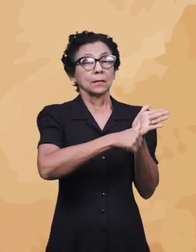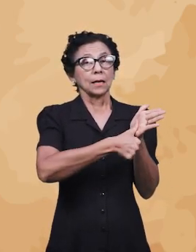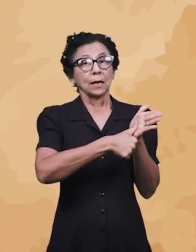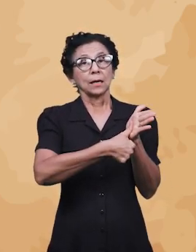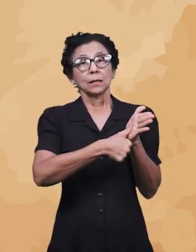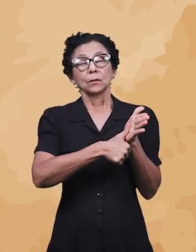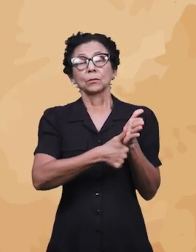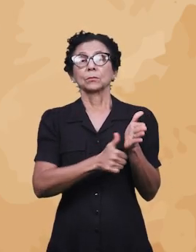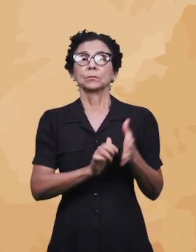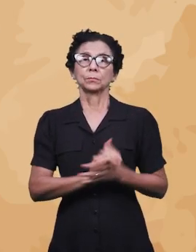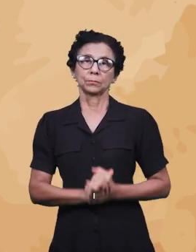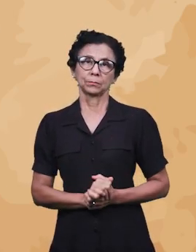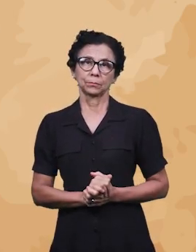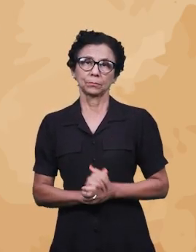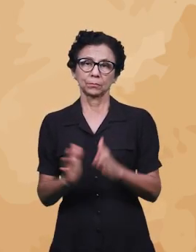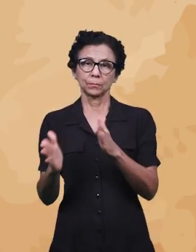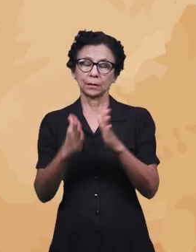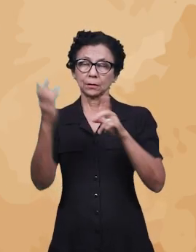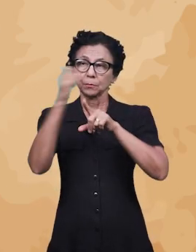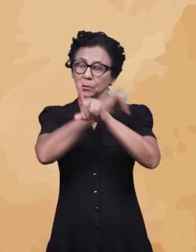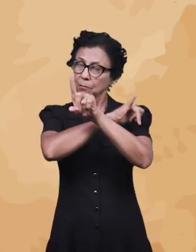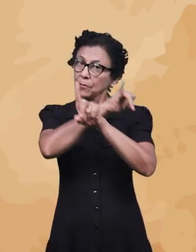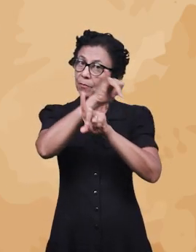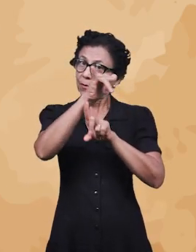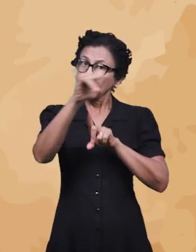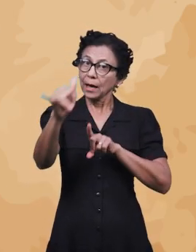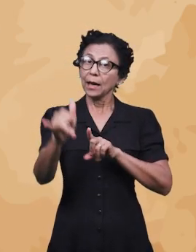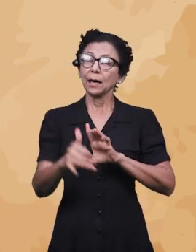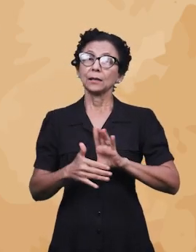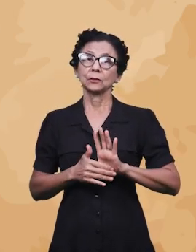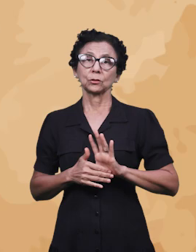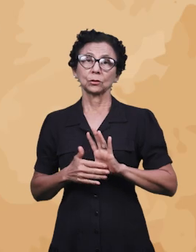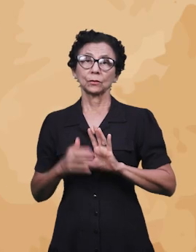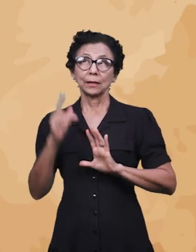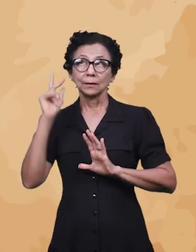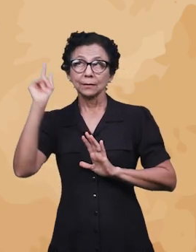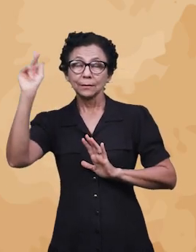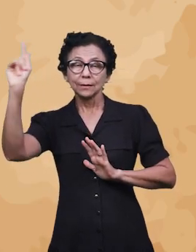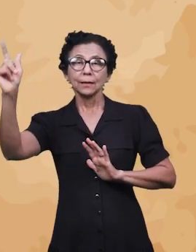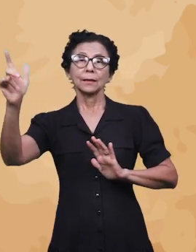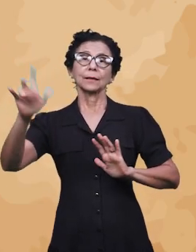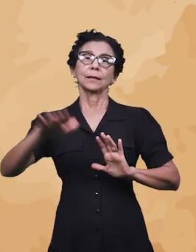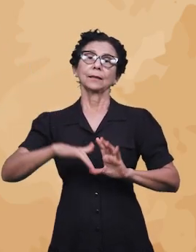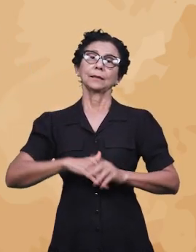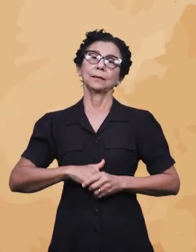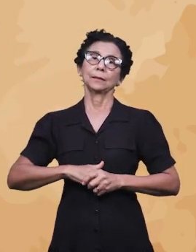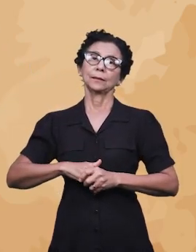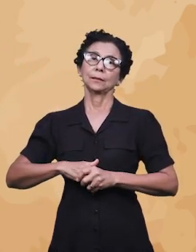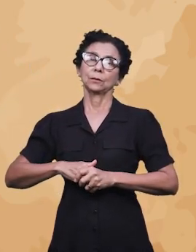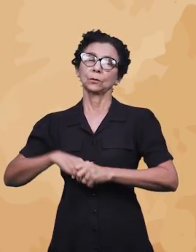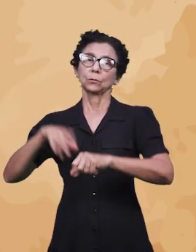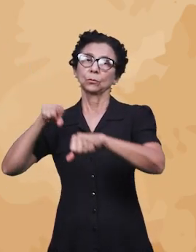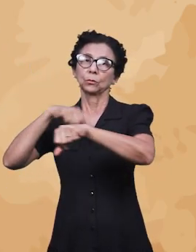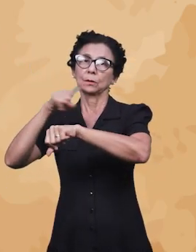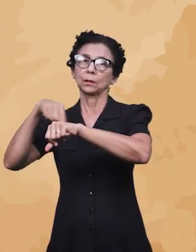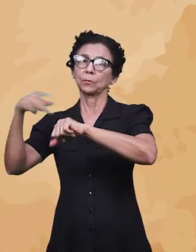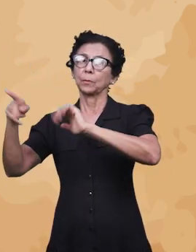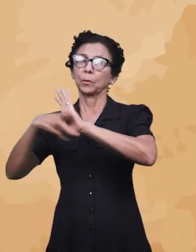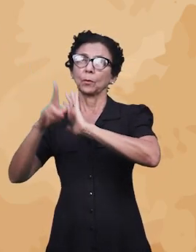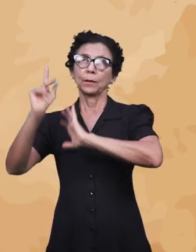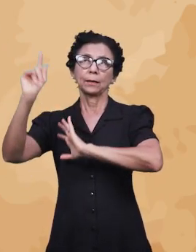contado na eternidade. Não é um dia como 1000 anos. Não vamos deixar isso de lado, porque temos os sinais, que